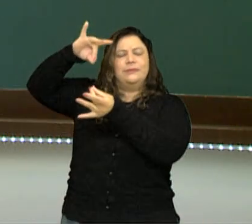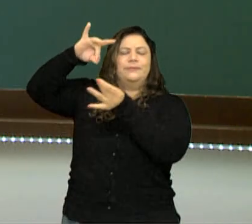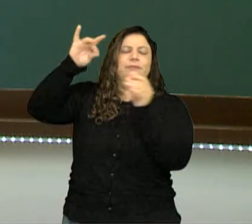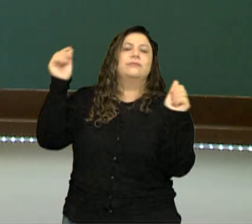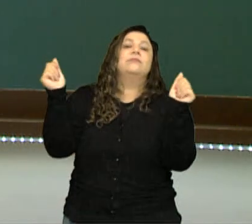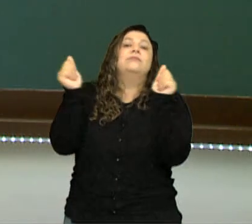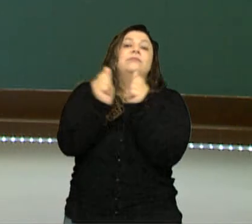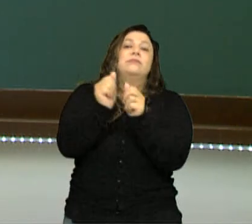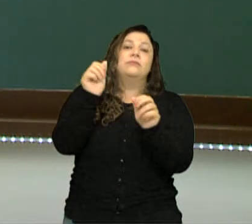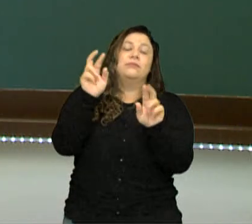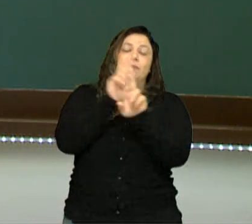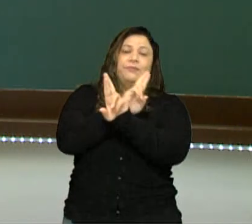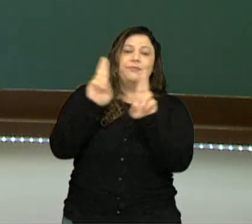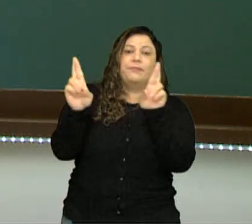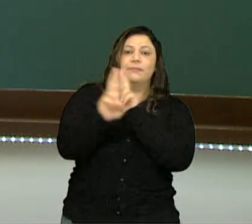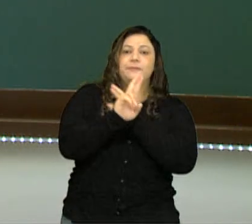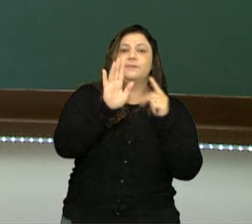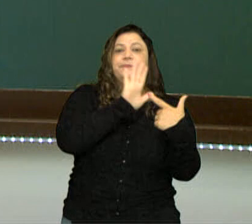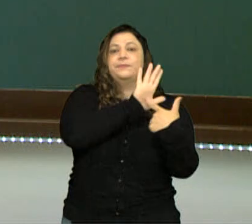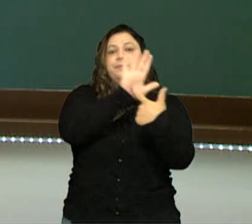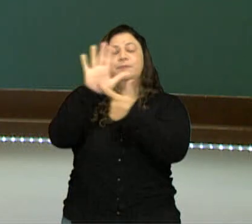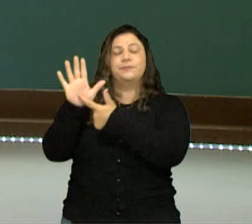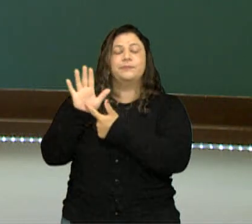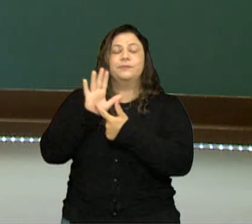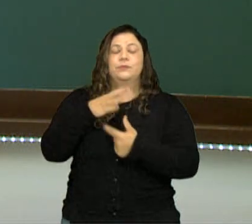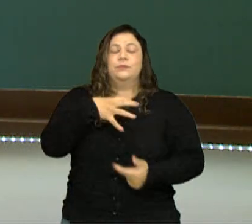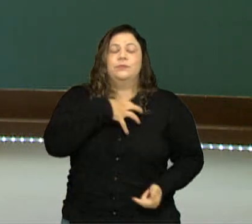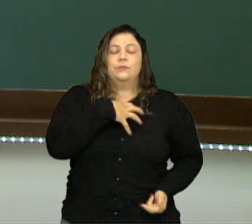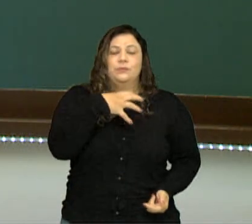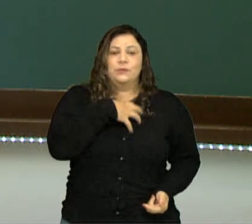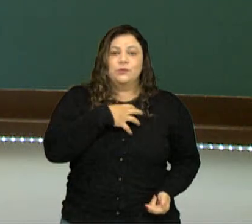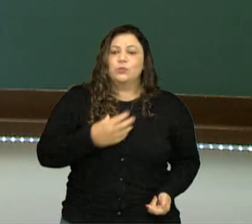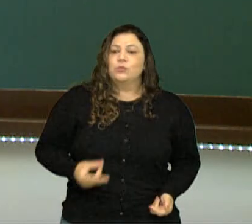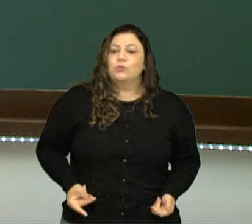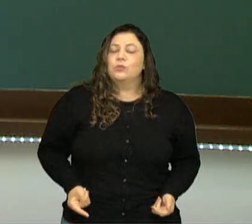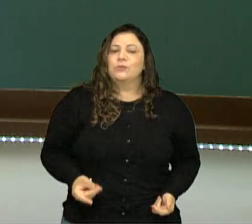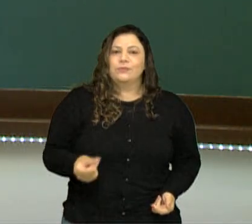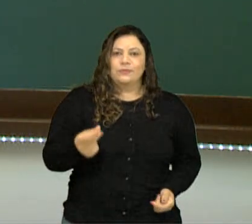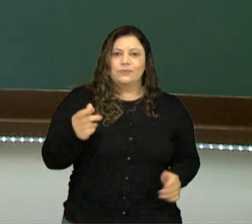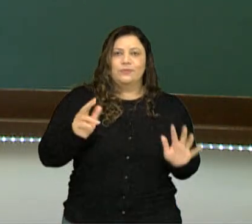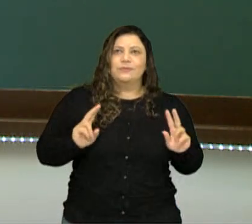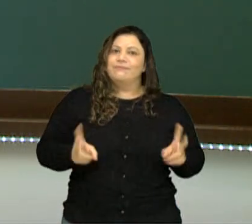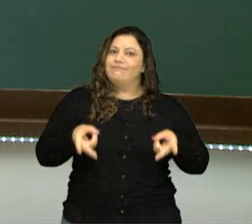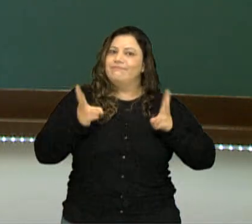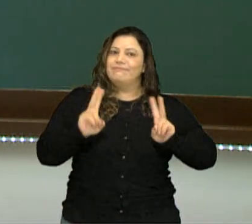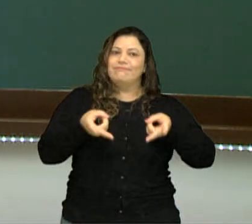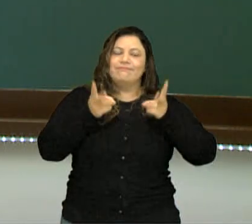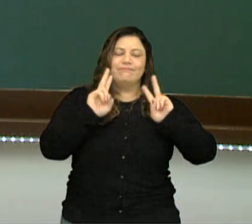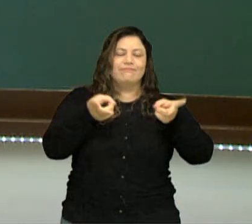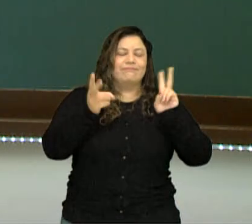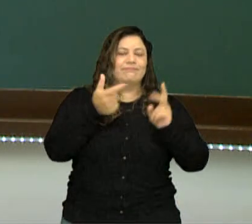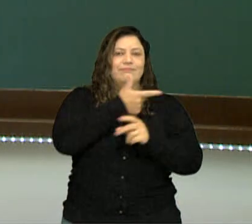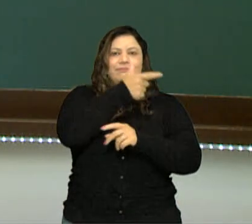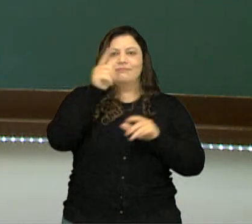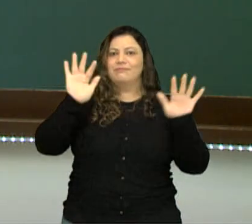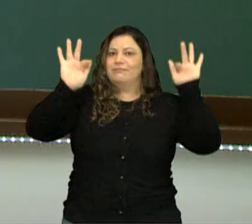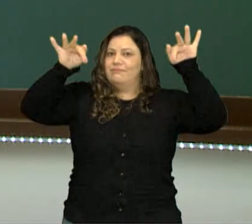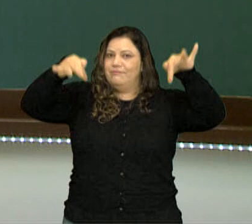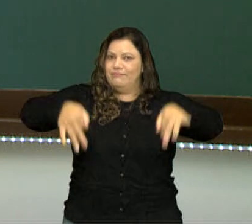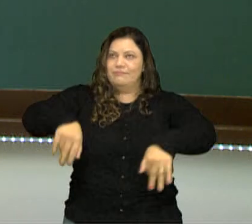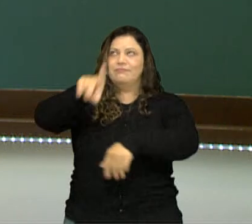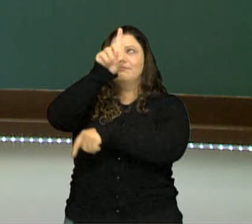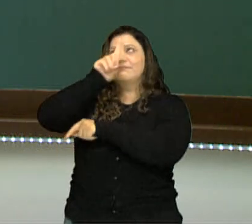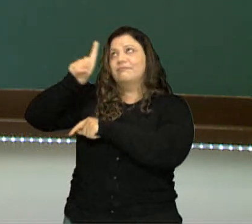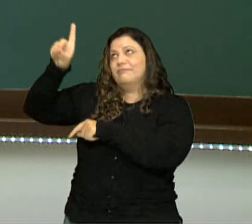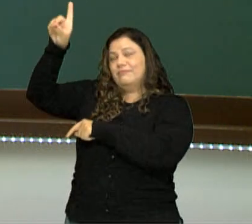relacionados. Eles demonstram um modo finito da substância infinita que seria Deus, certo?